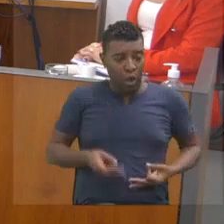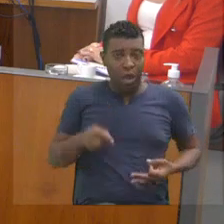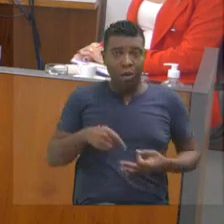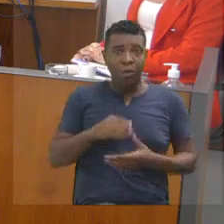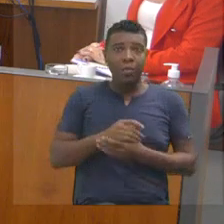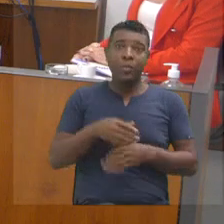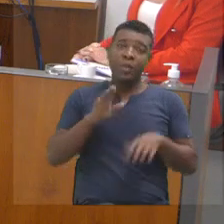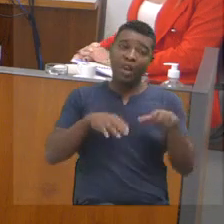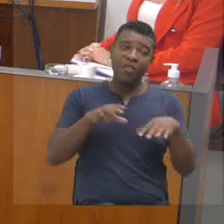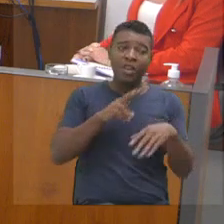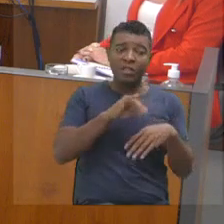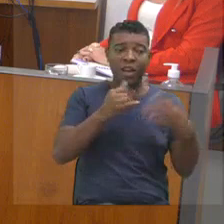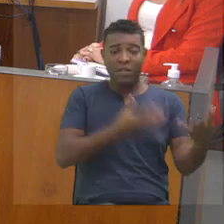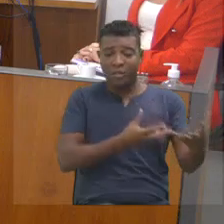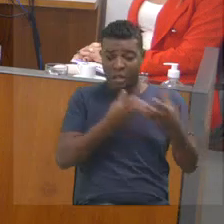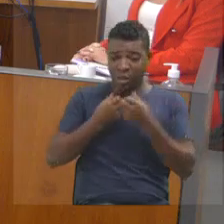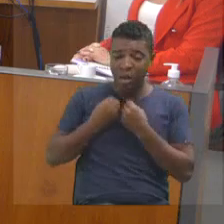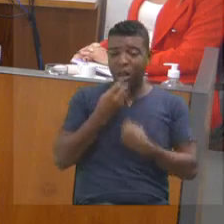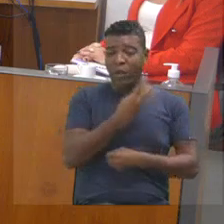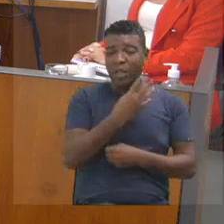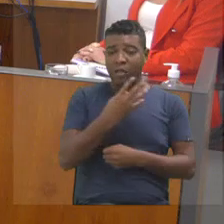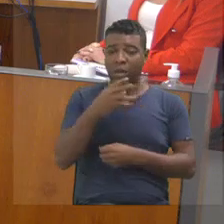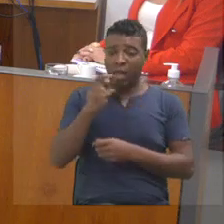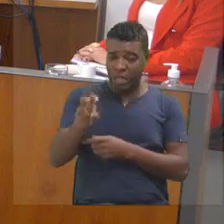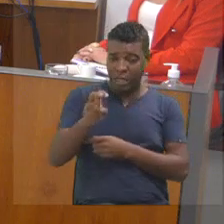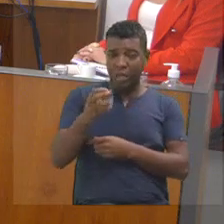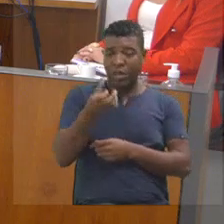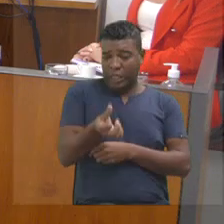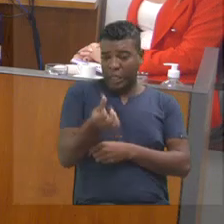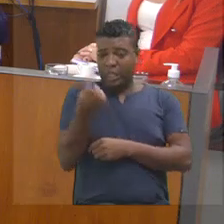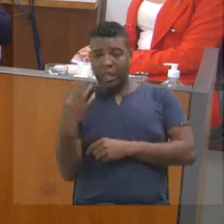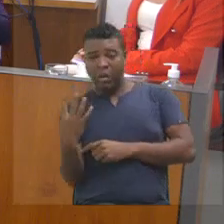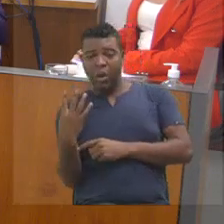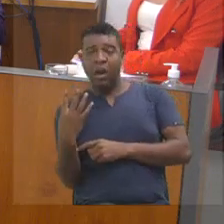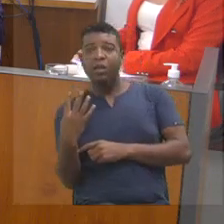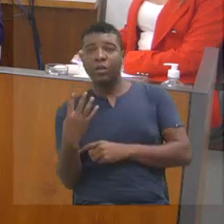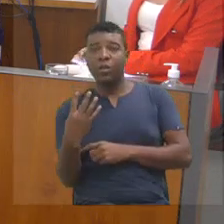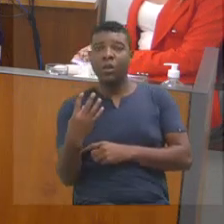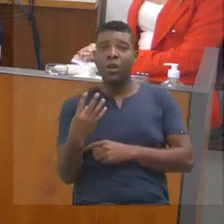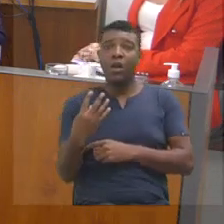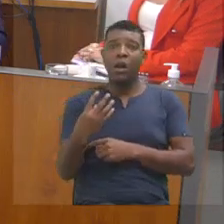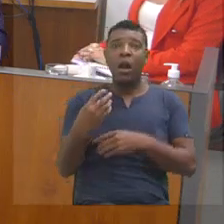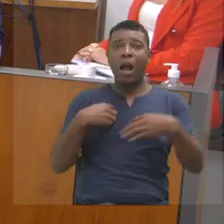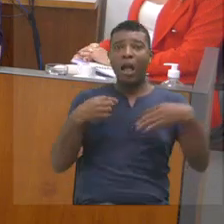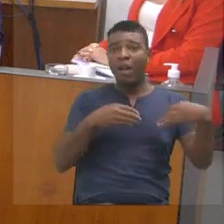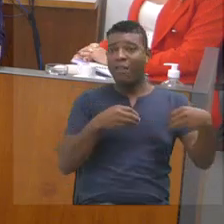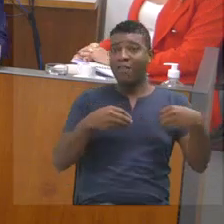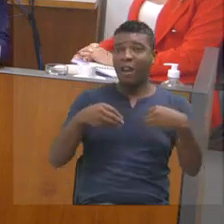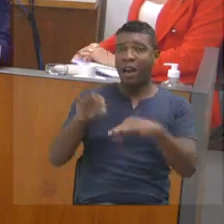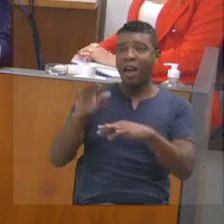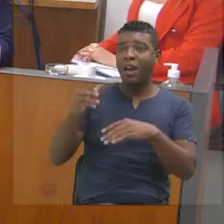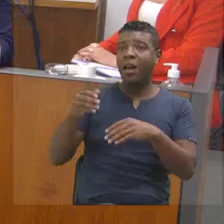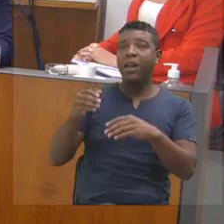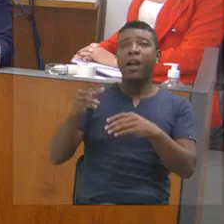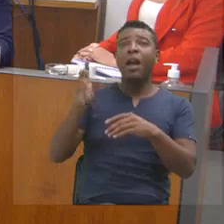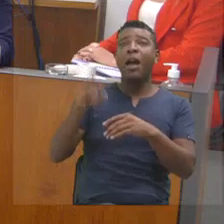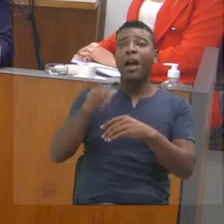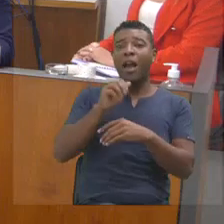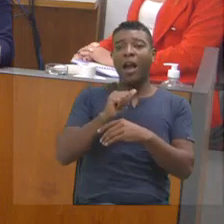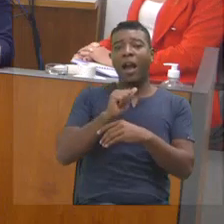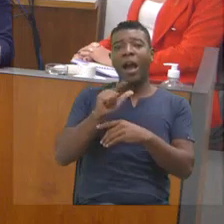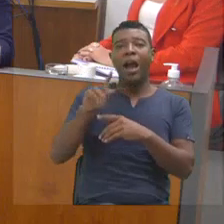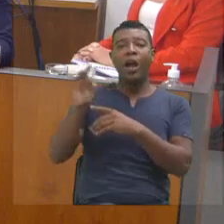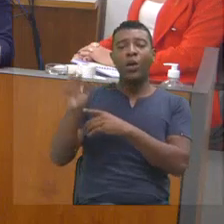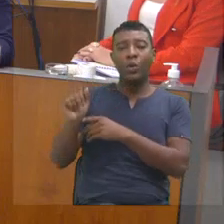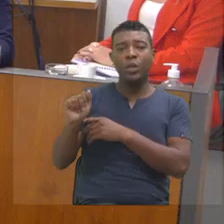445 E 64 aí ele manda para o nacon como alta suspeição para